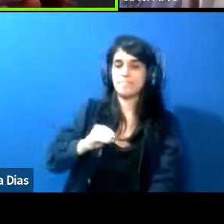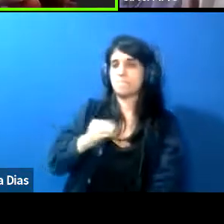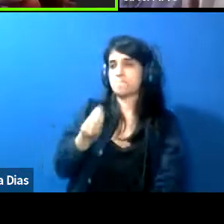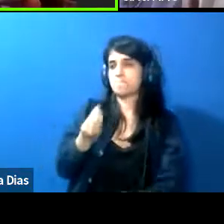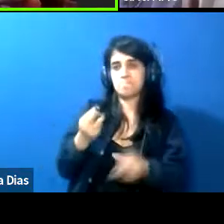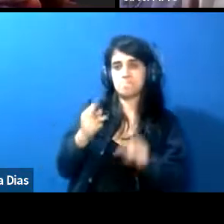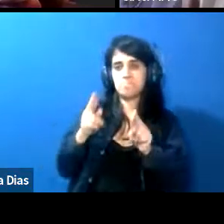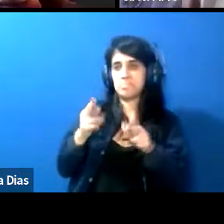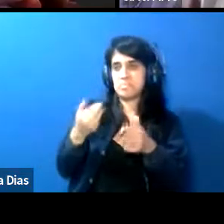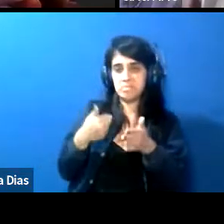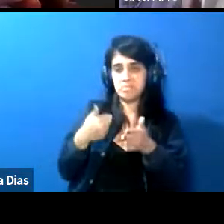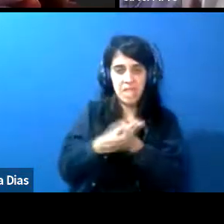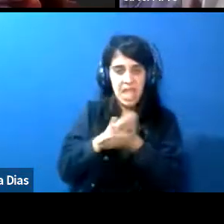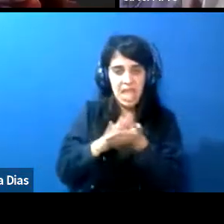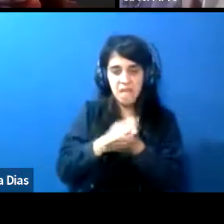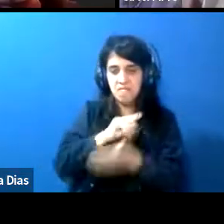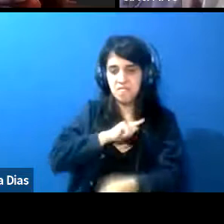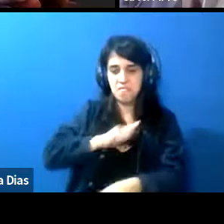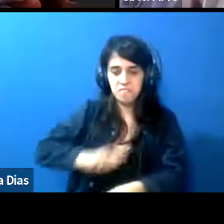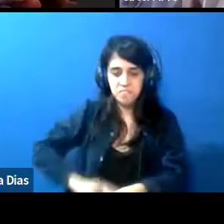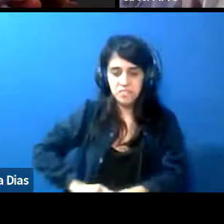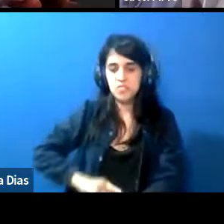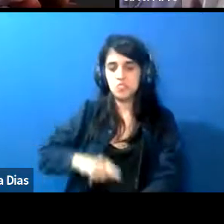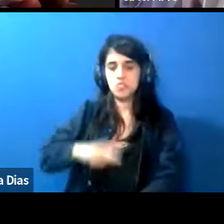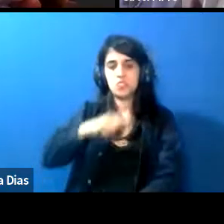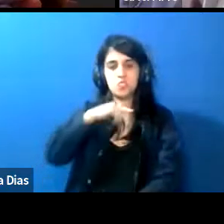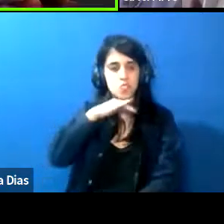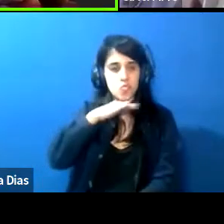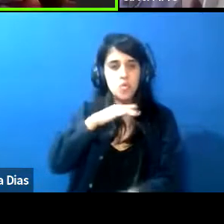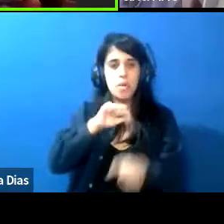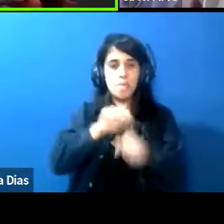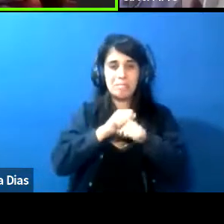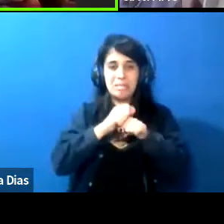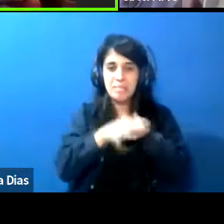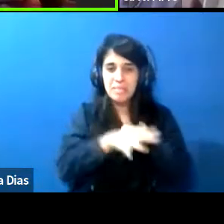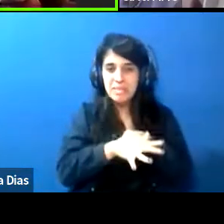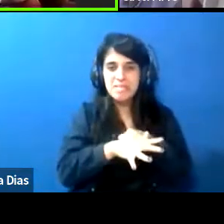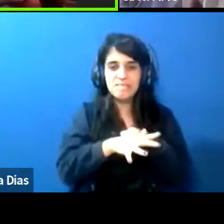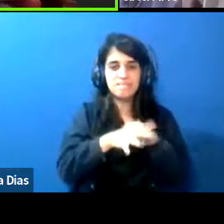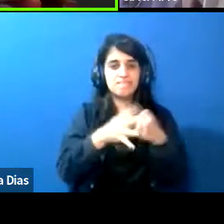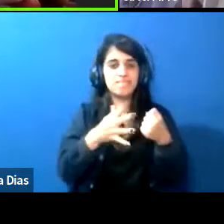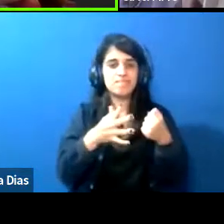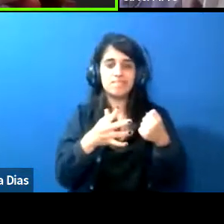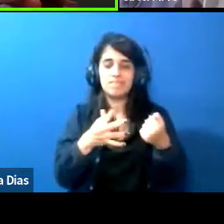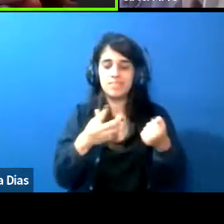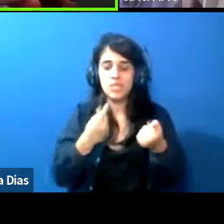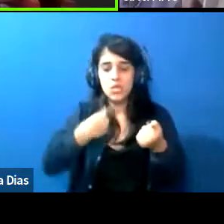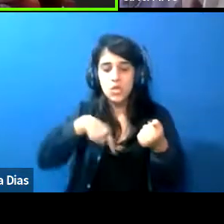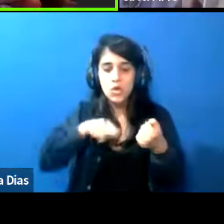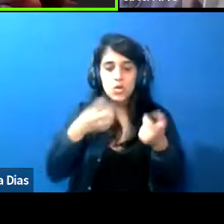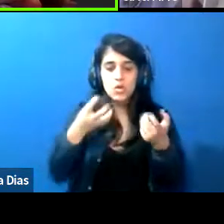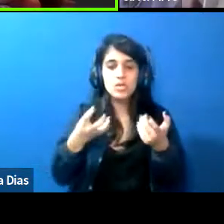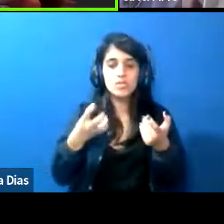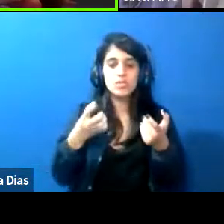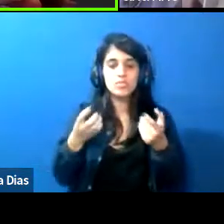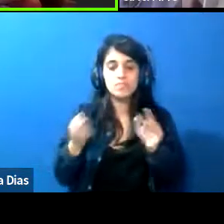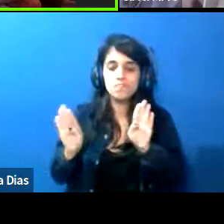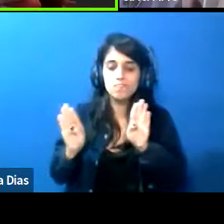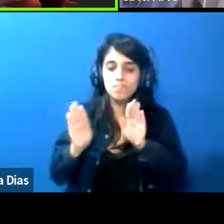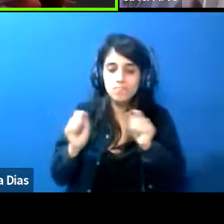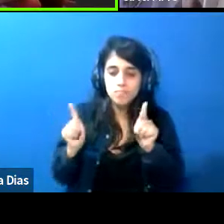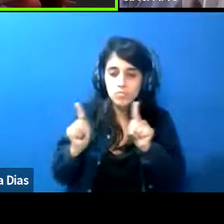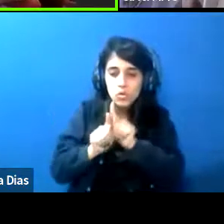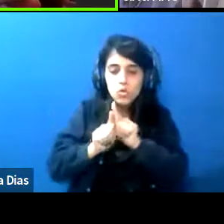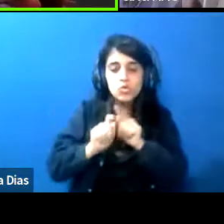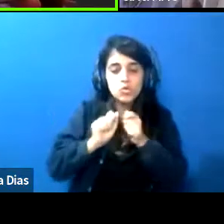né? Sim. Esse desgoverno, é a pandemia, então, o que nos resta é nos darmos as mãos, nos unirmos e continuar